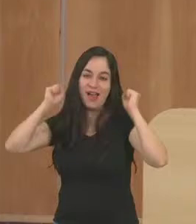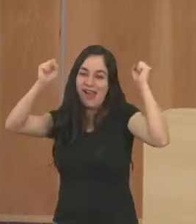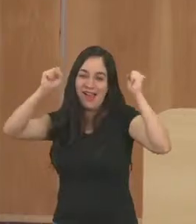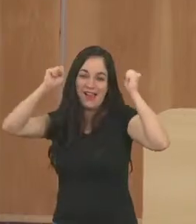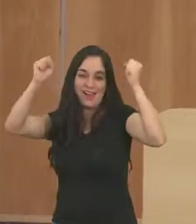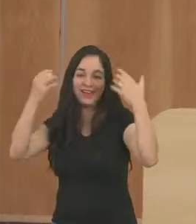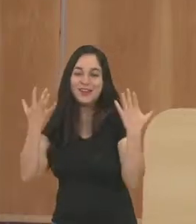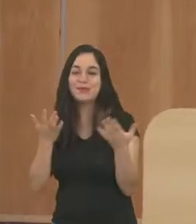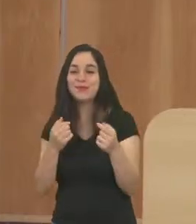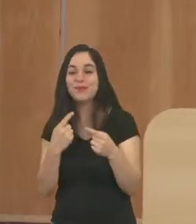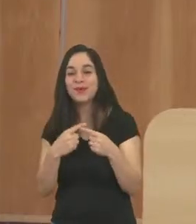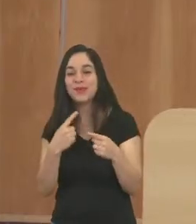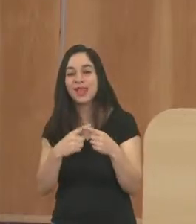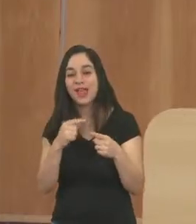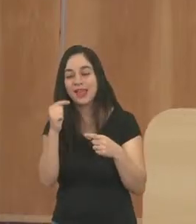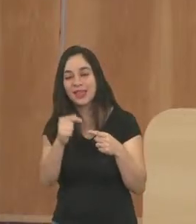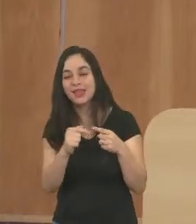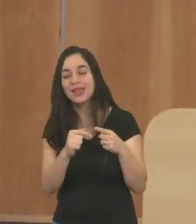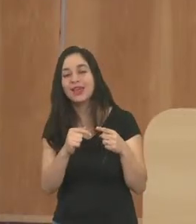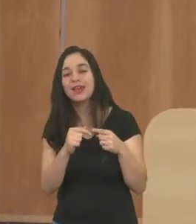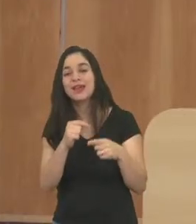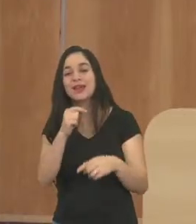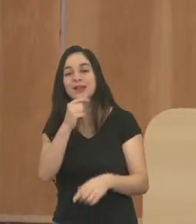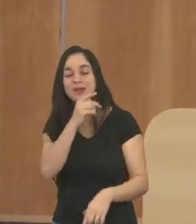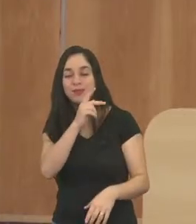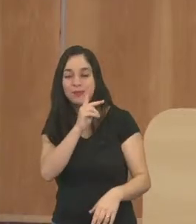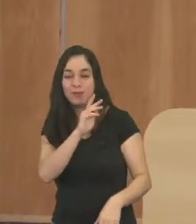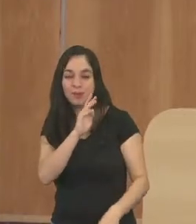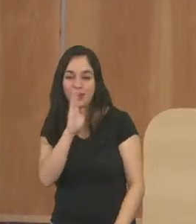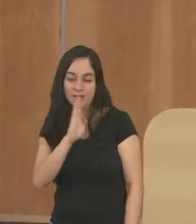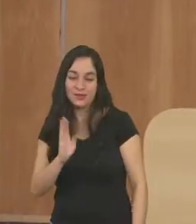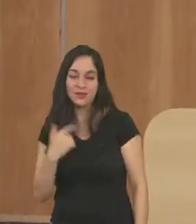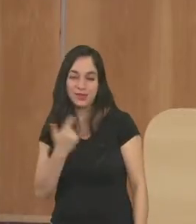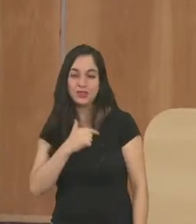defesa que tem no país é localizada aqui nesse município,